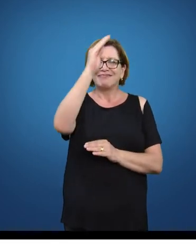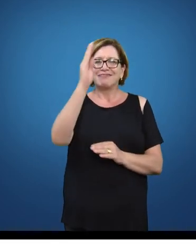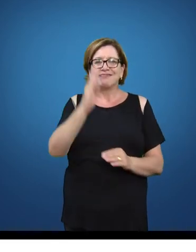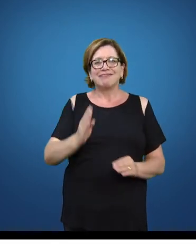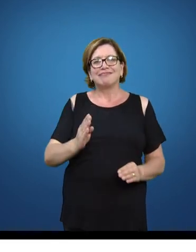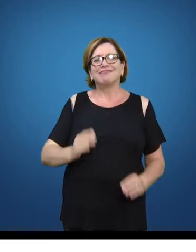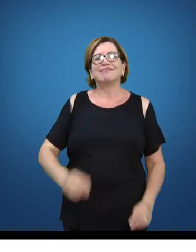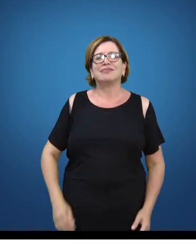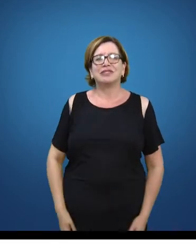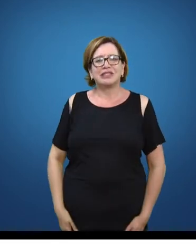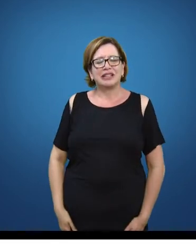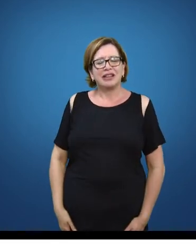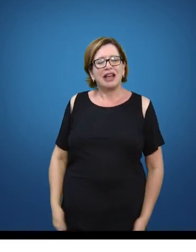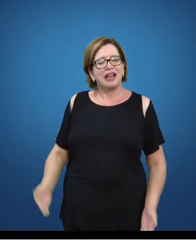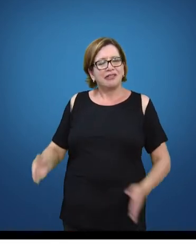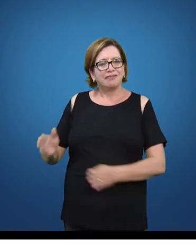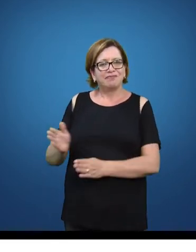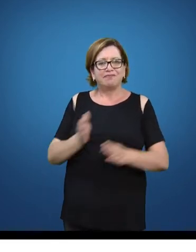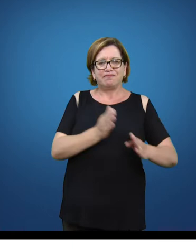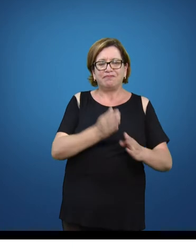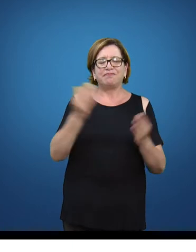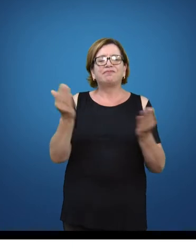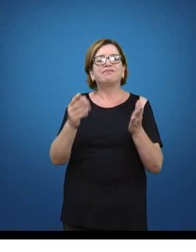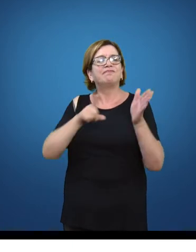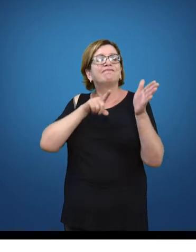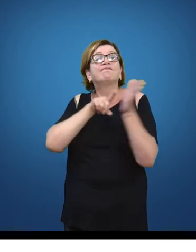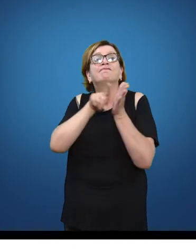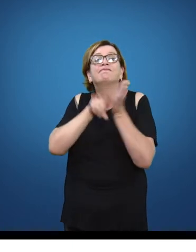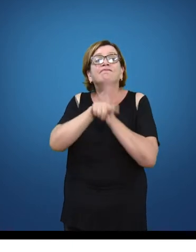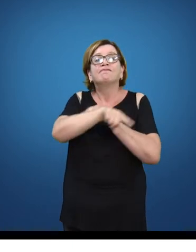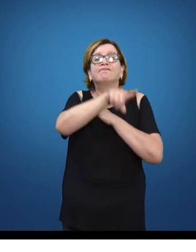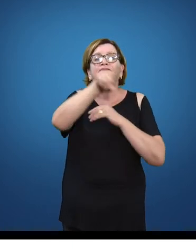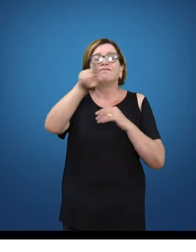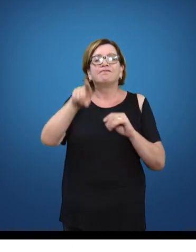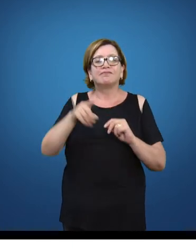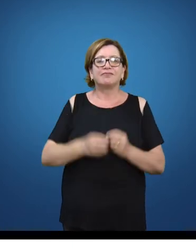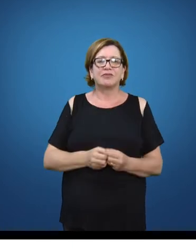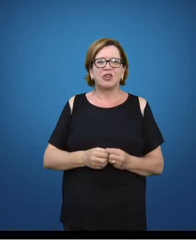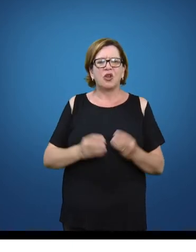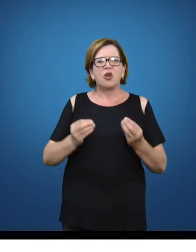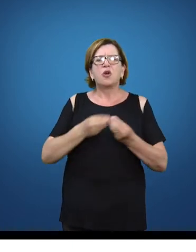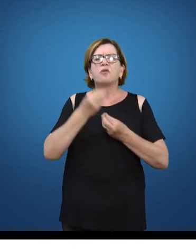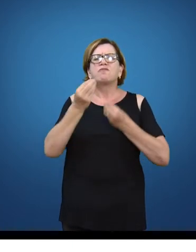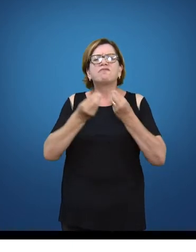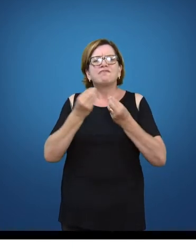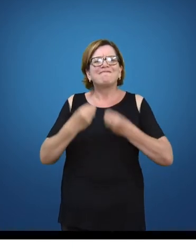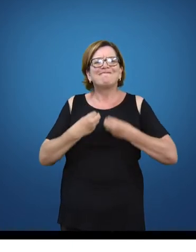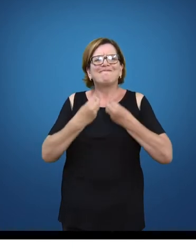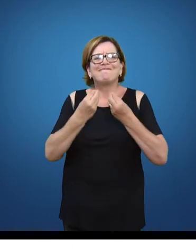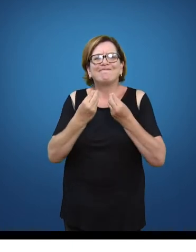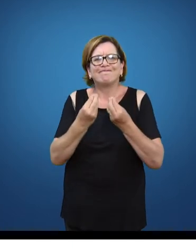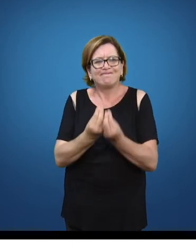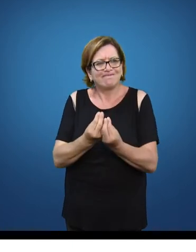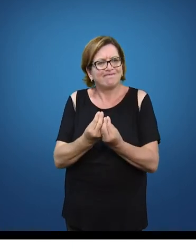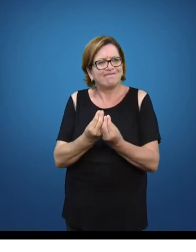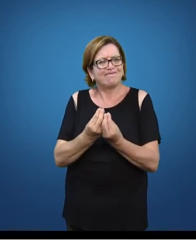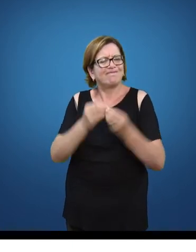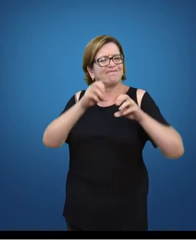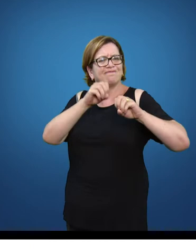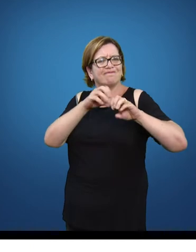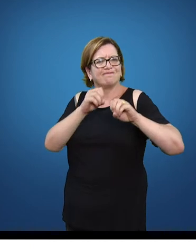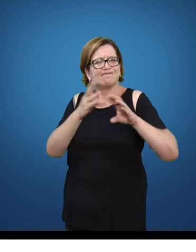então eu faço uma pergunta para todos vocês como garantir uma educação inclusiva e de qualidade